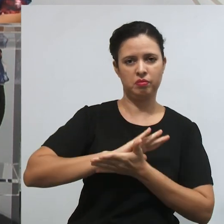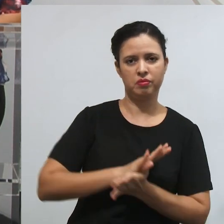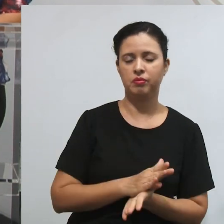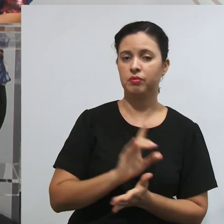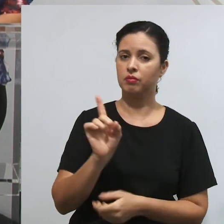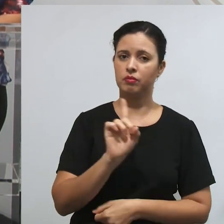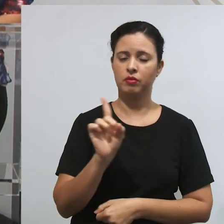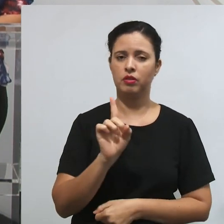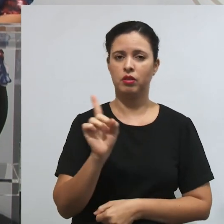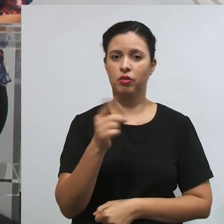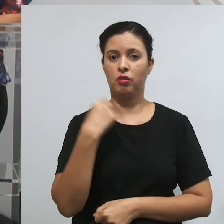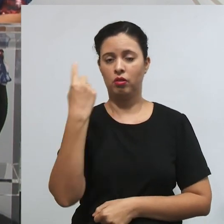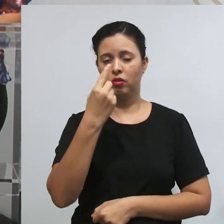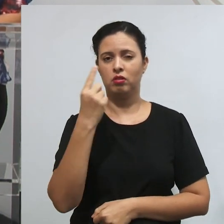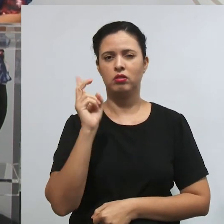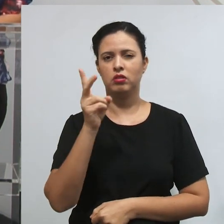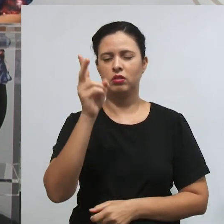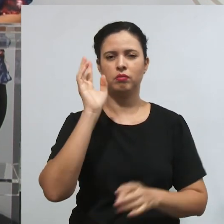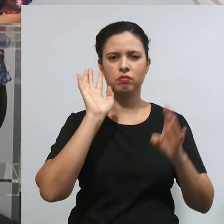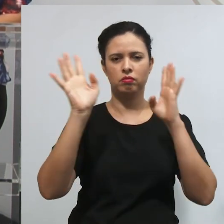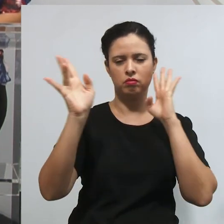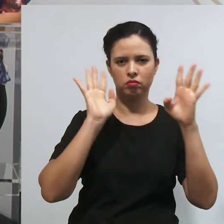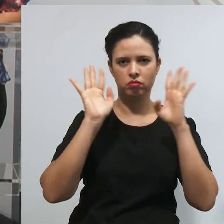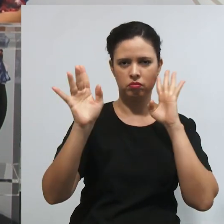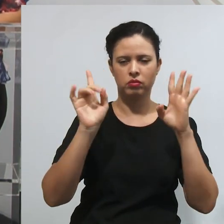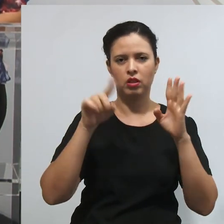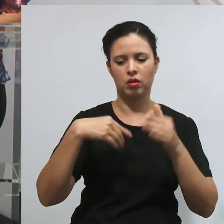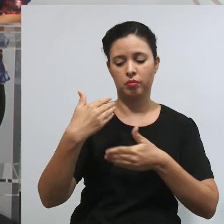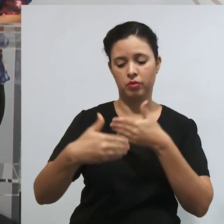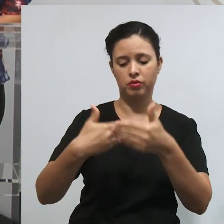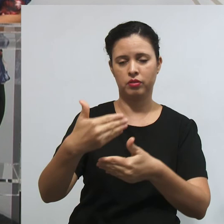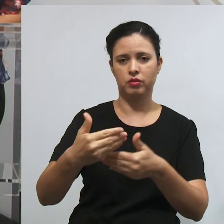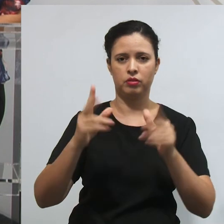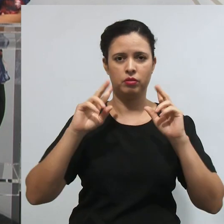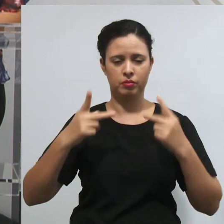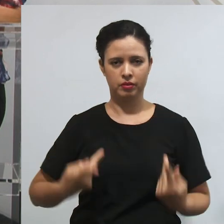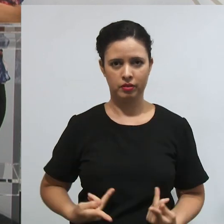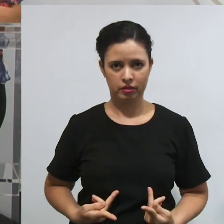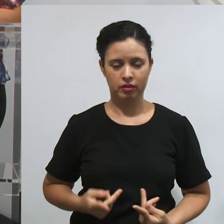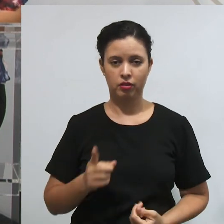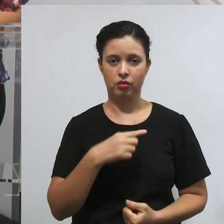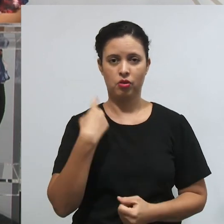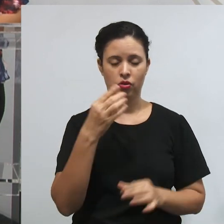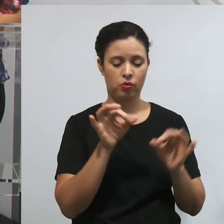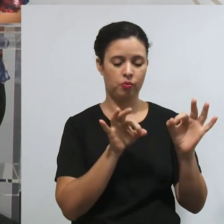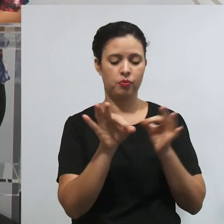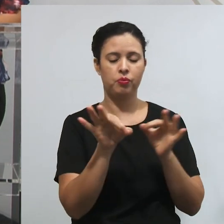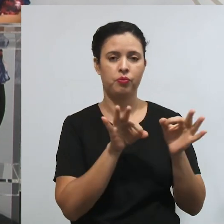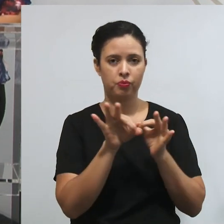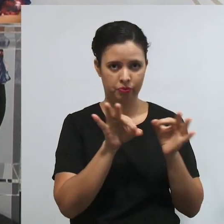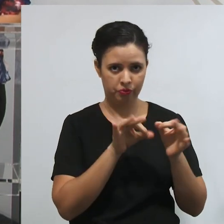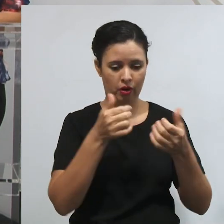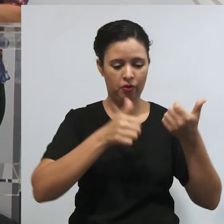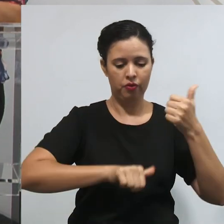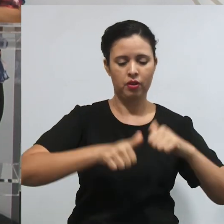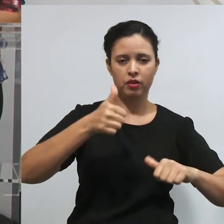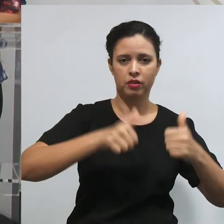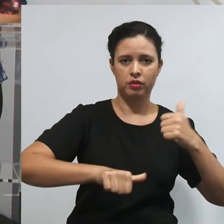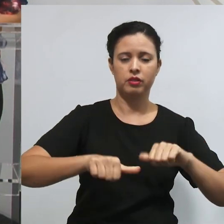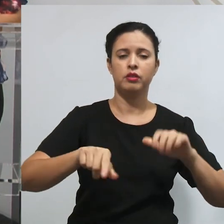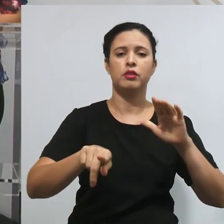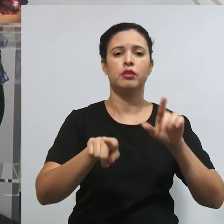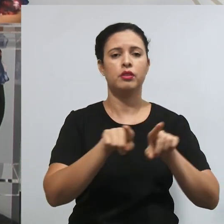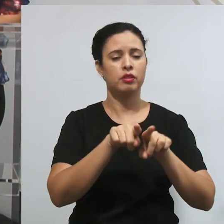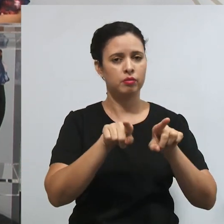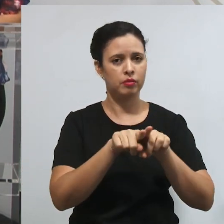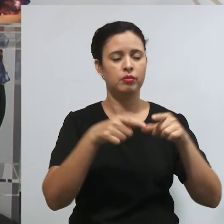Então, pensemos sempre o ato educativo como um processo humanizante. E o nosso planejamento e a nossa avaliação, ela deve ser